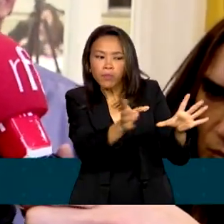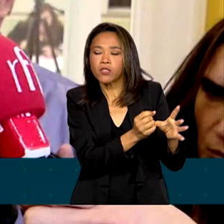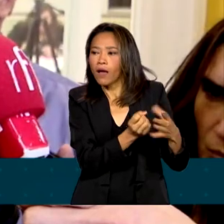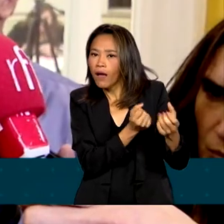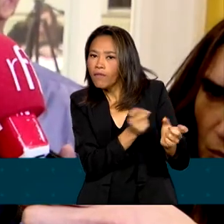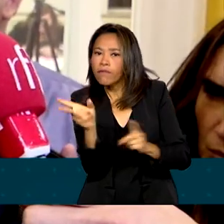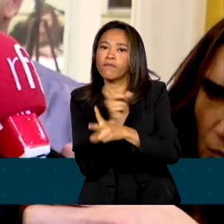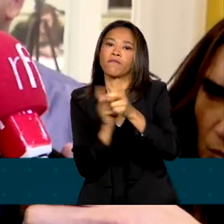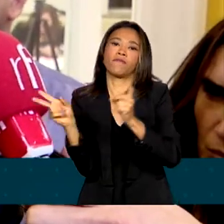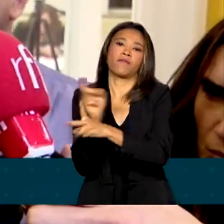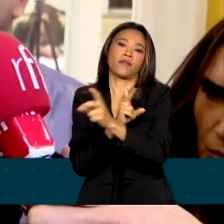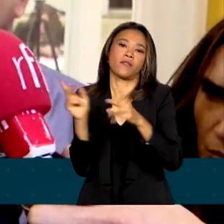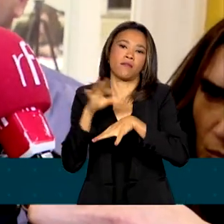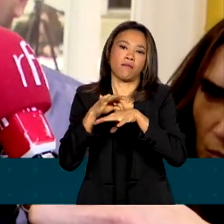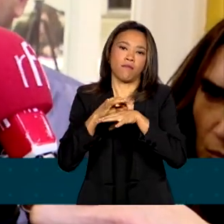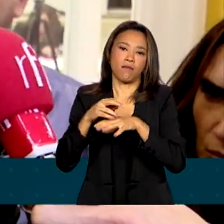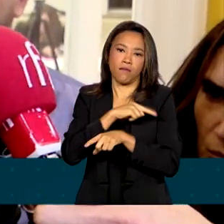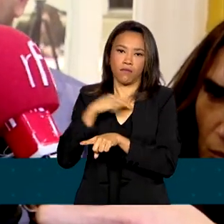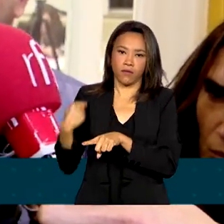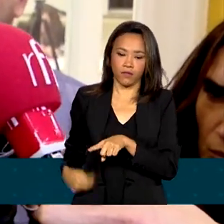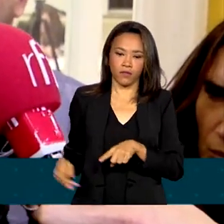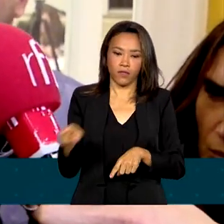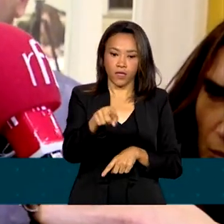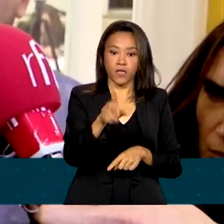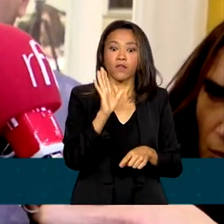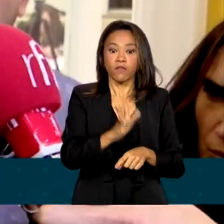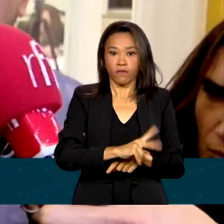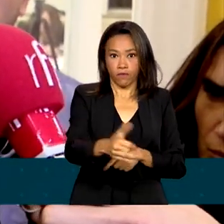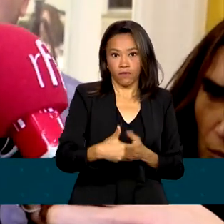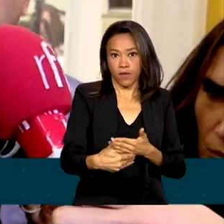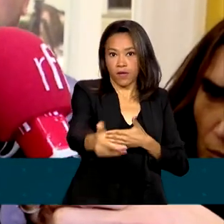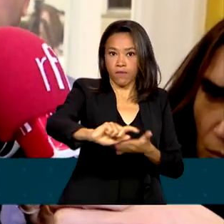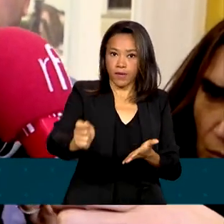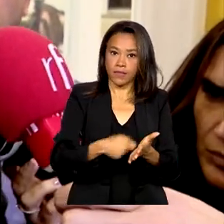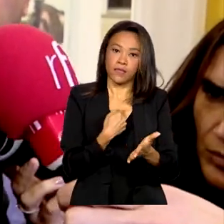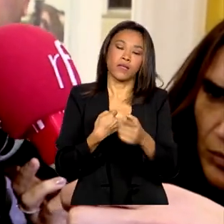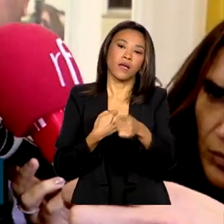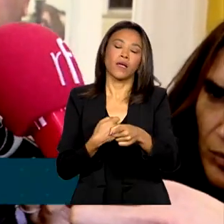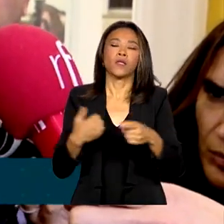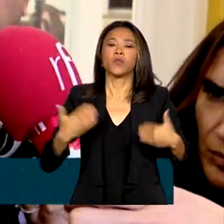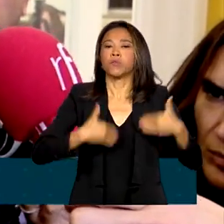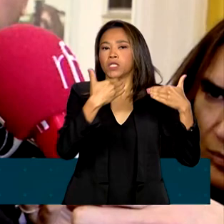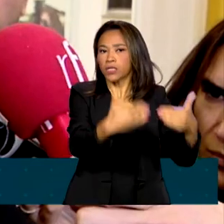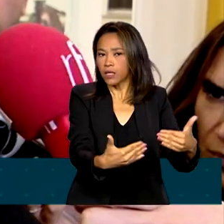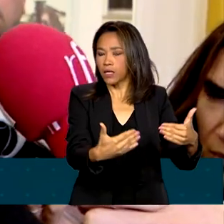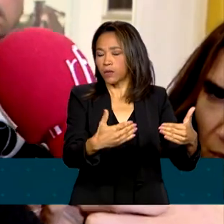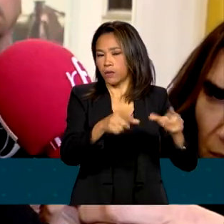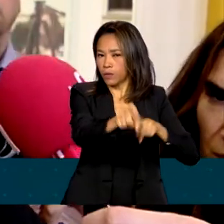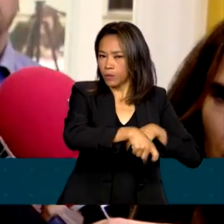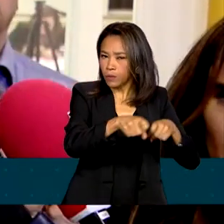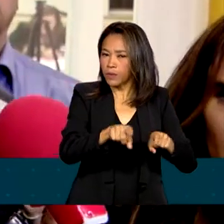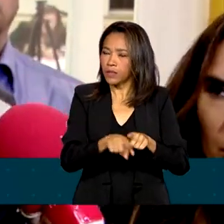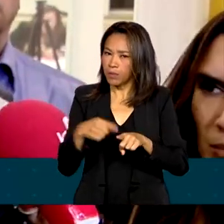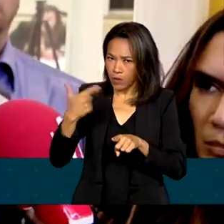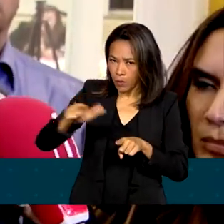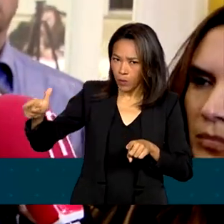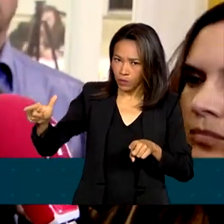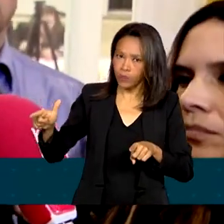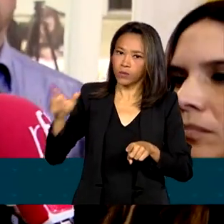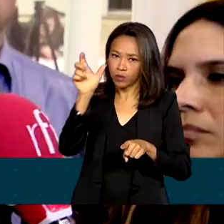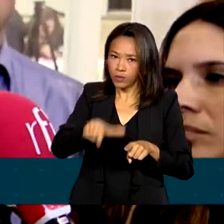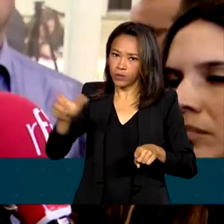serão assinados, tanto do Ministério da Agricultura como dos outros colegas ministros. Infelizmente, pela questão de saúde do